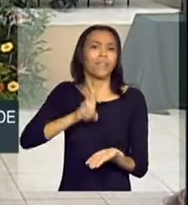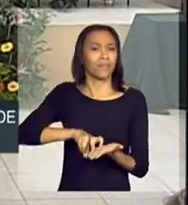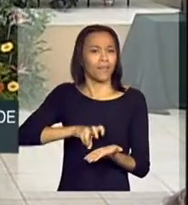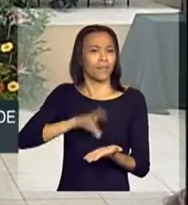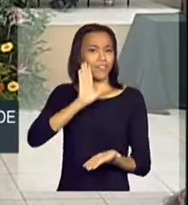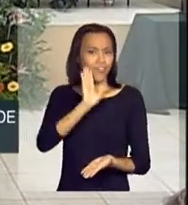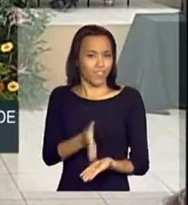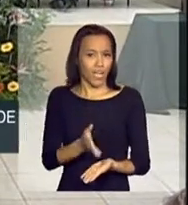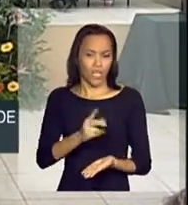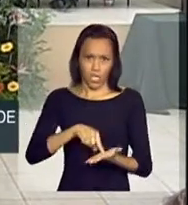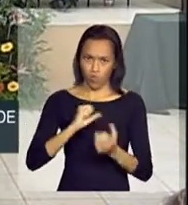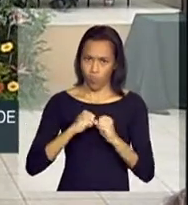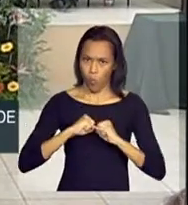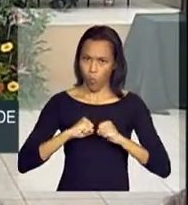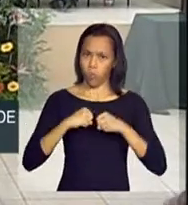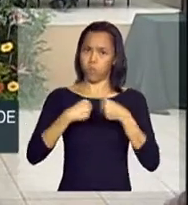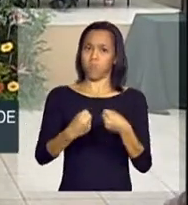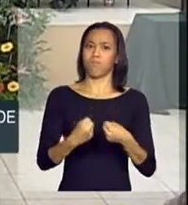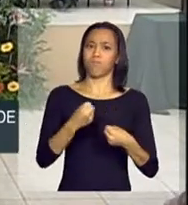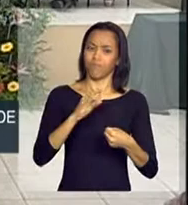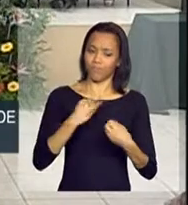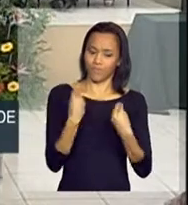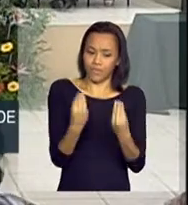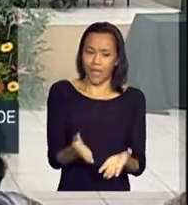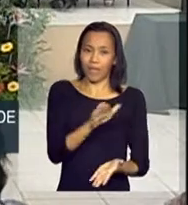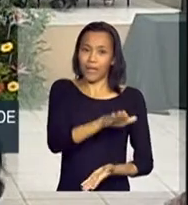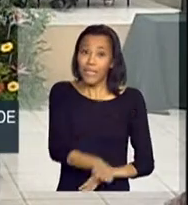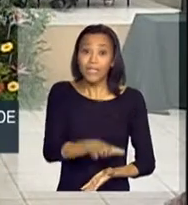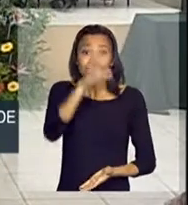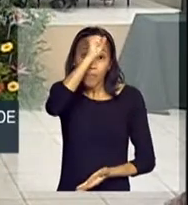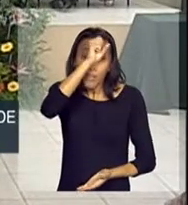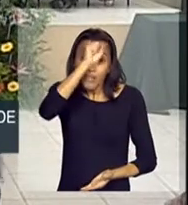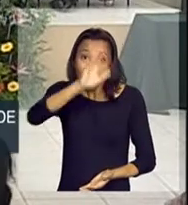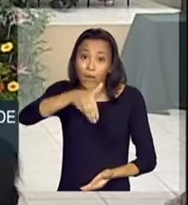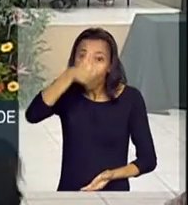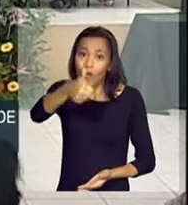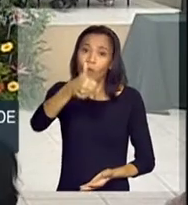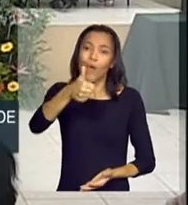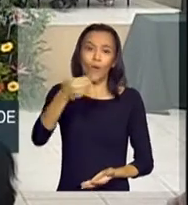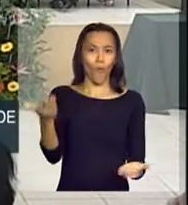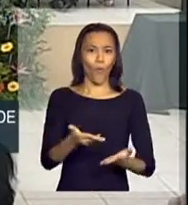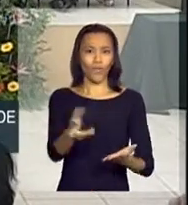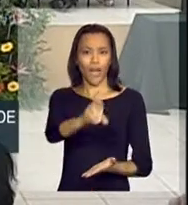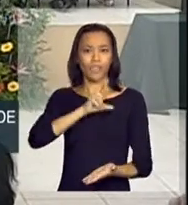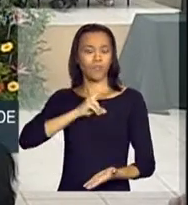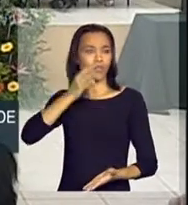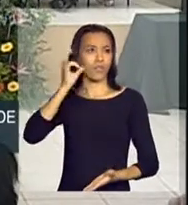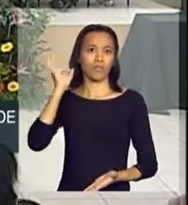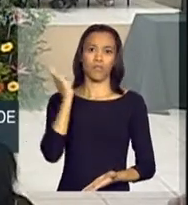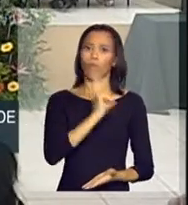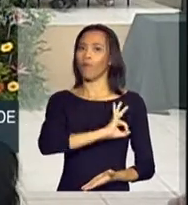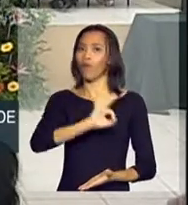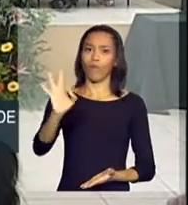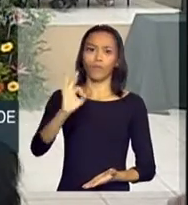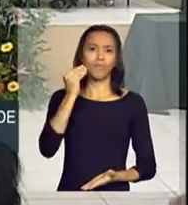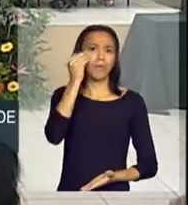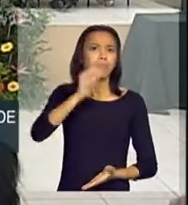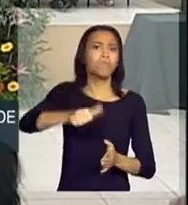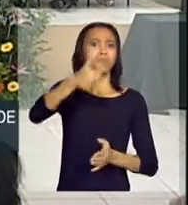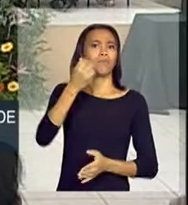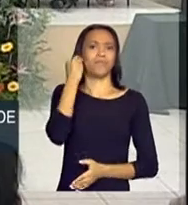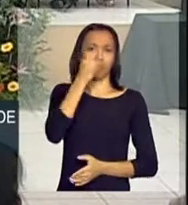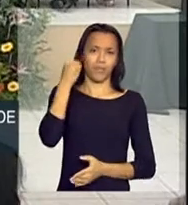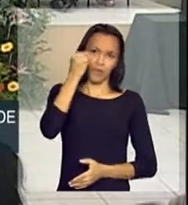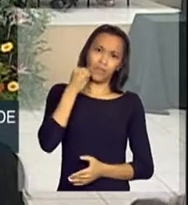é um aporte nutricional para criança aprender melhor o resultado da Espetacular nessa primeira experiência